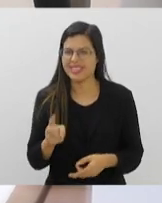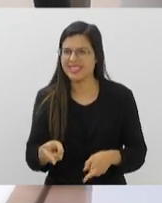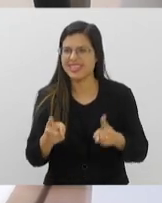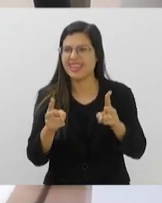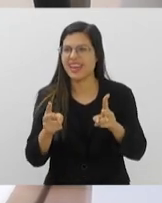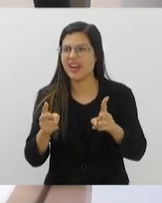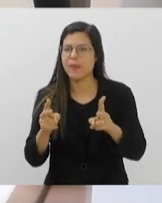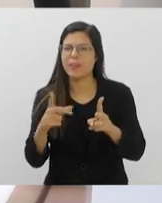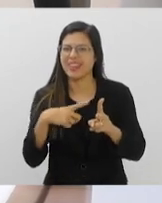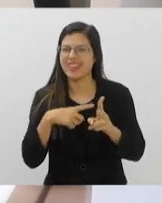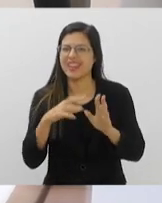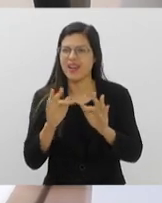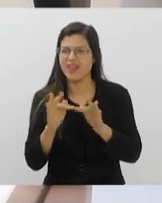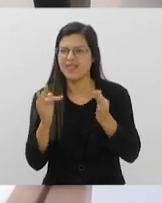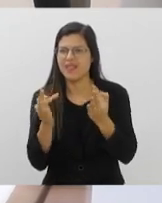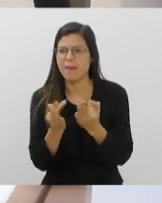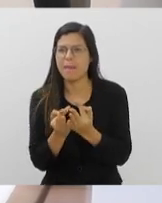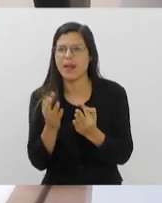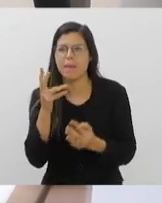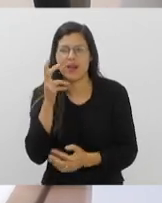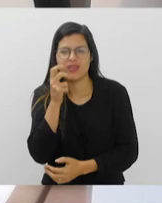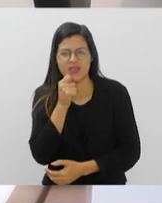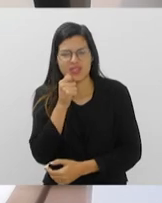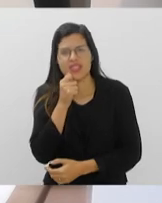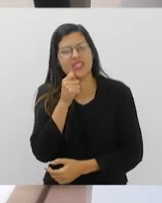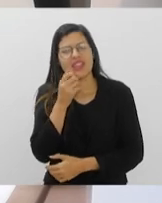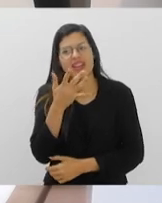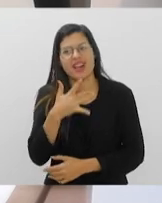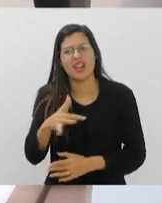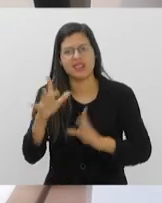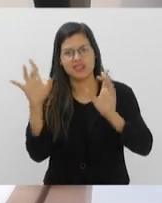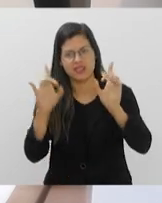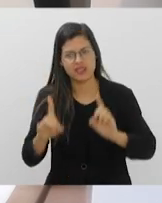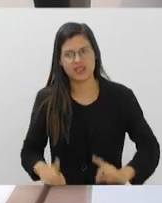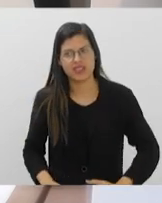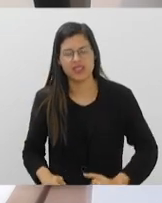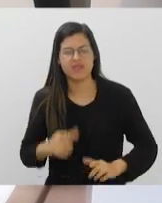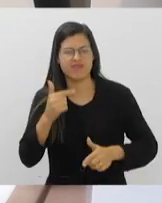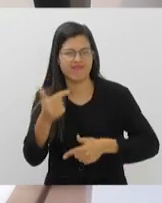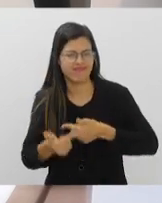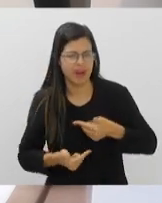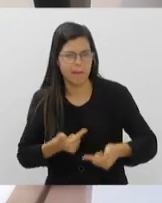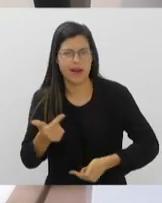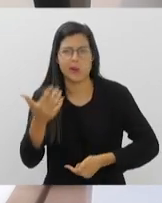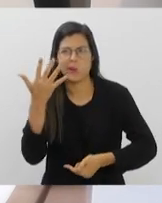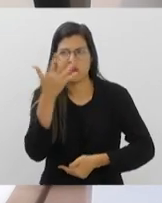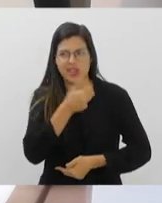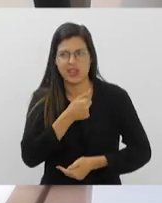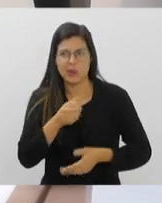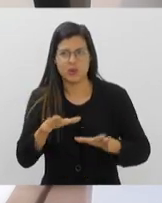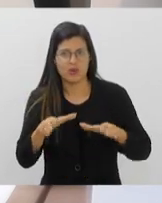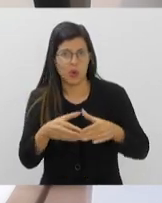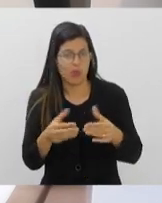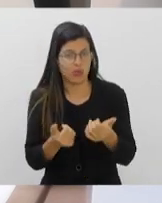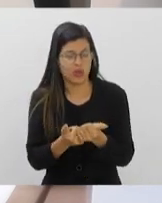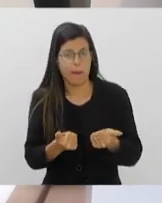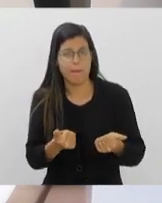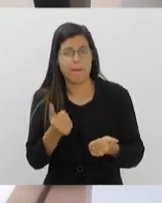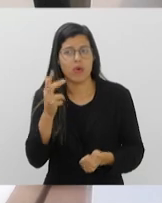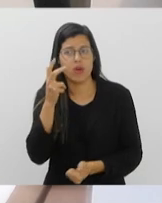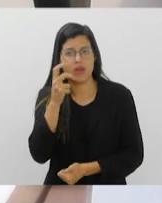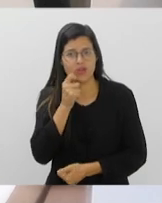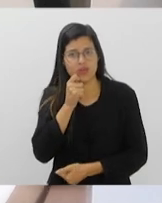mudando de perfil né para adotar crianças com deficiência trabalho lindíssimo que é feito os grupos de apoio adoção